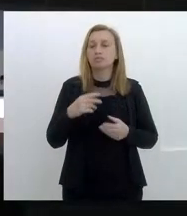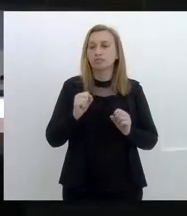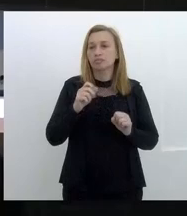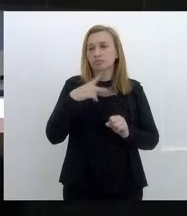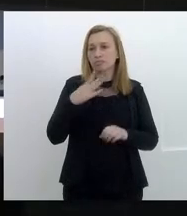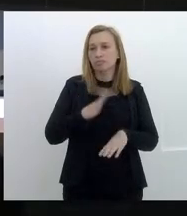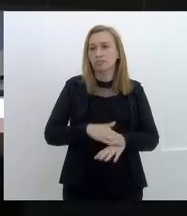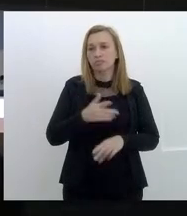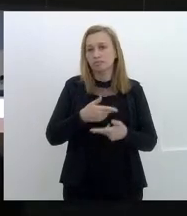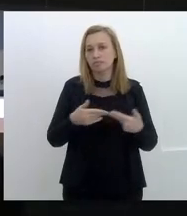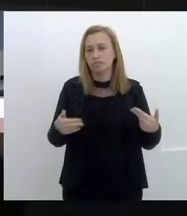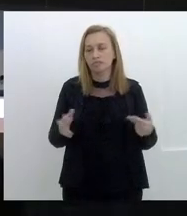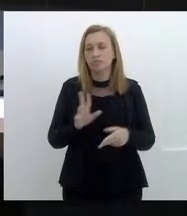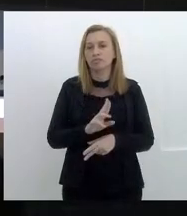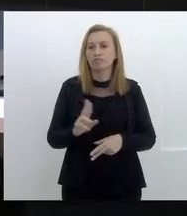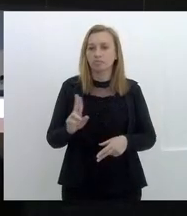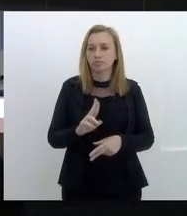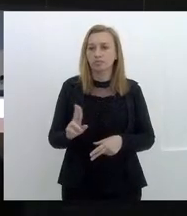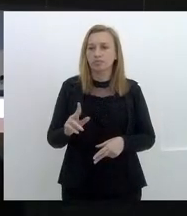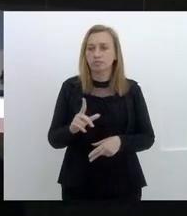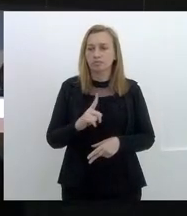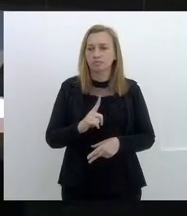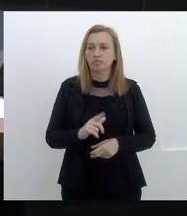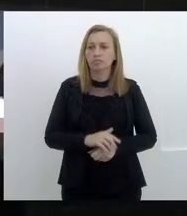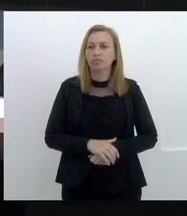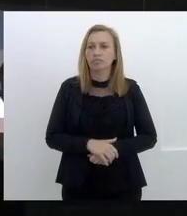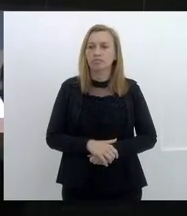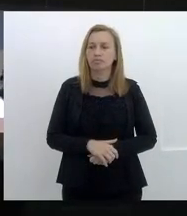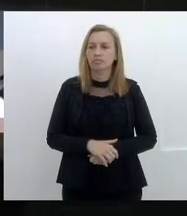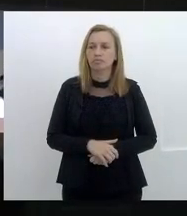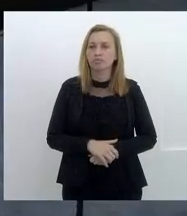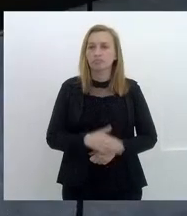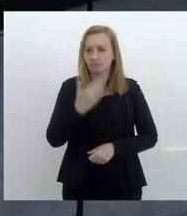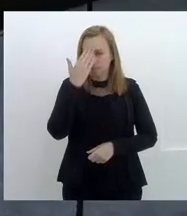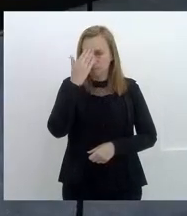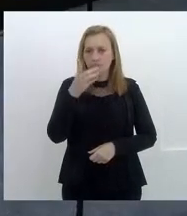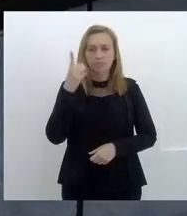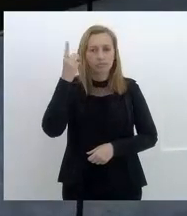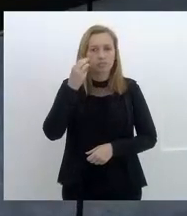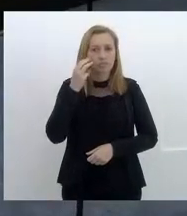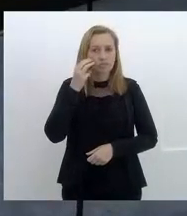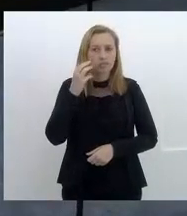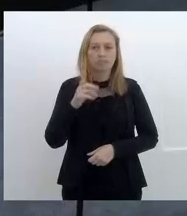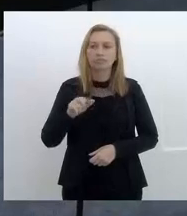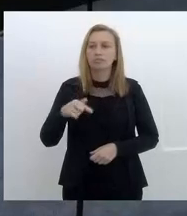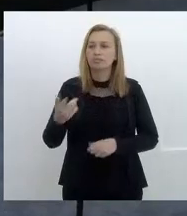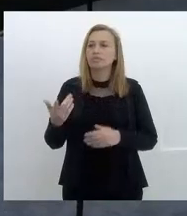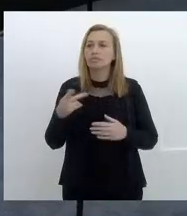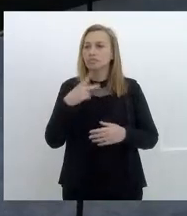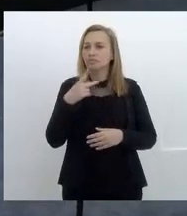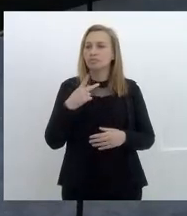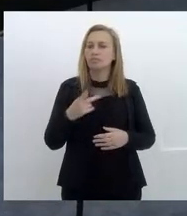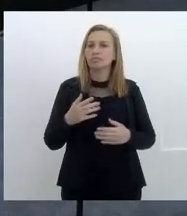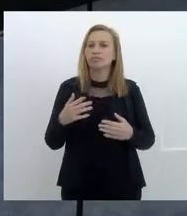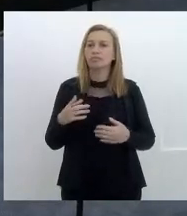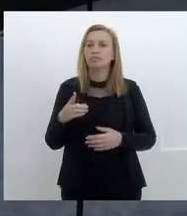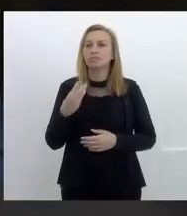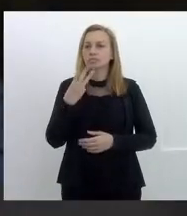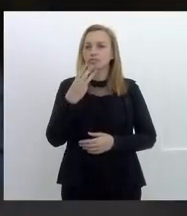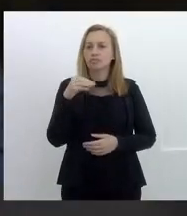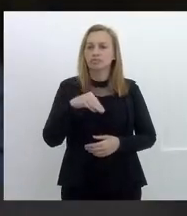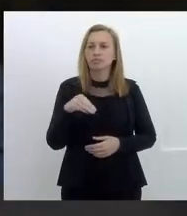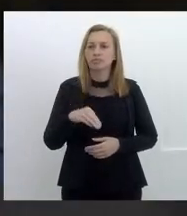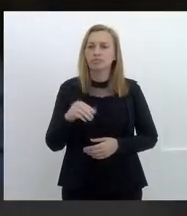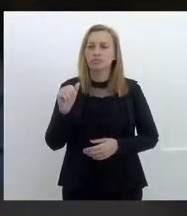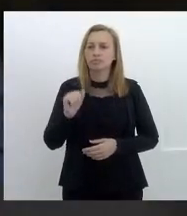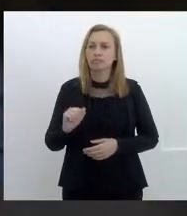pelo nome que as coisas têm Obrigado que tá do valdec passar a palavra por três